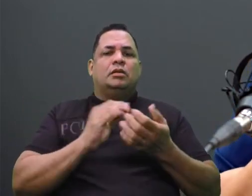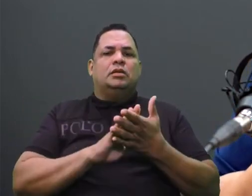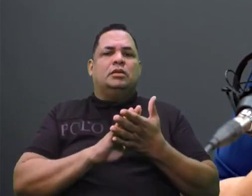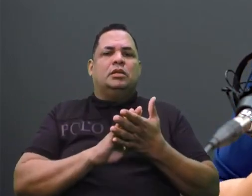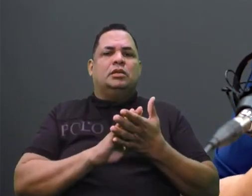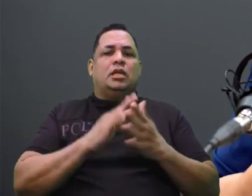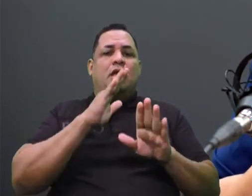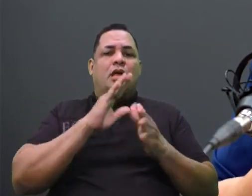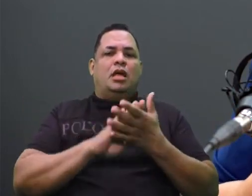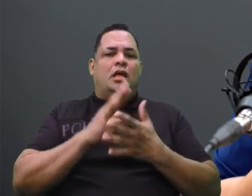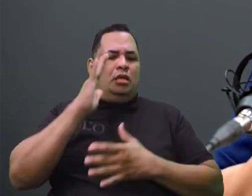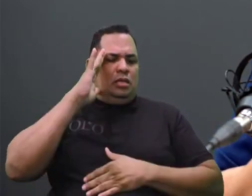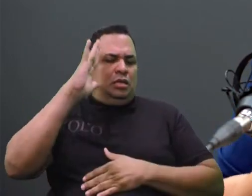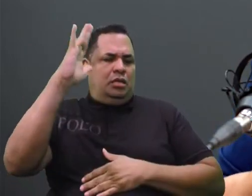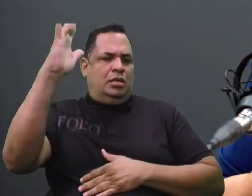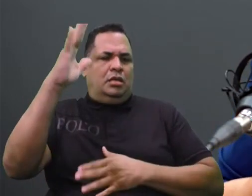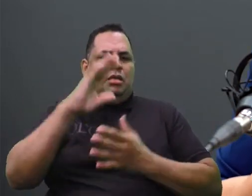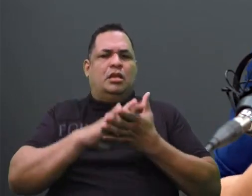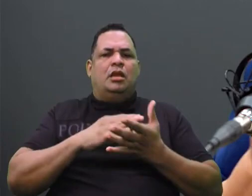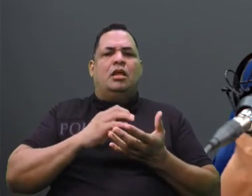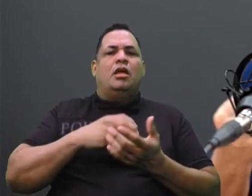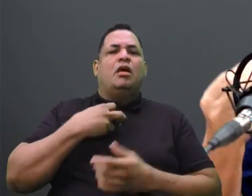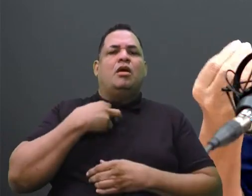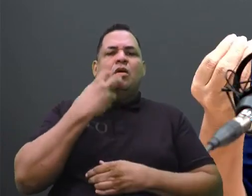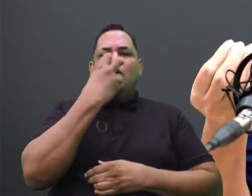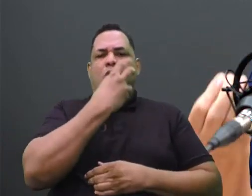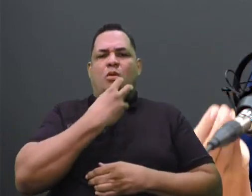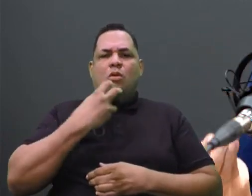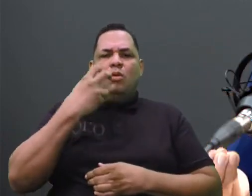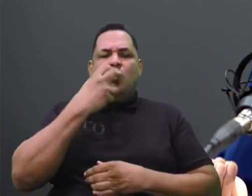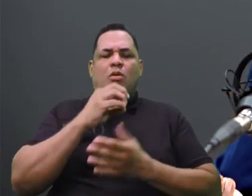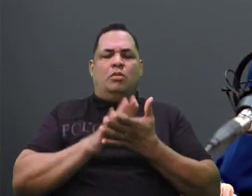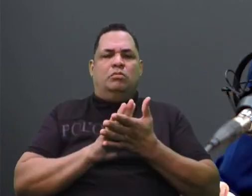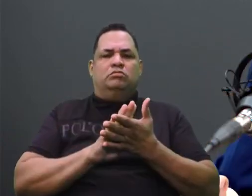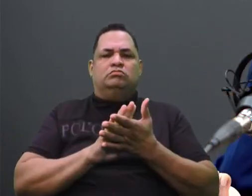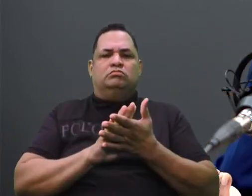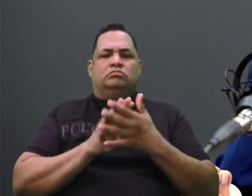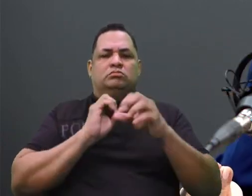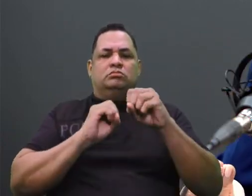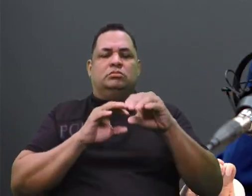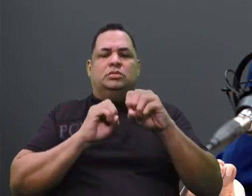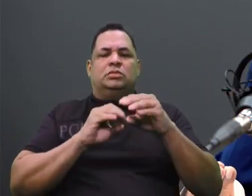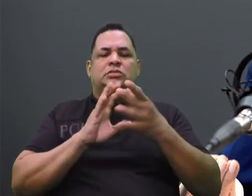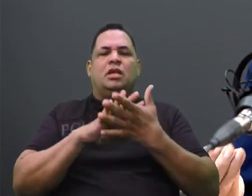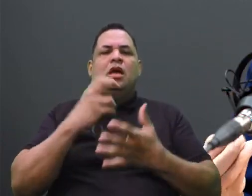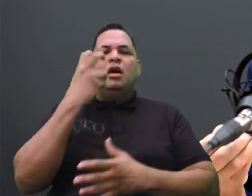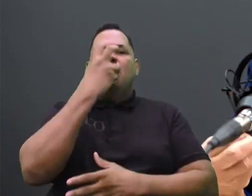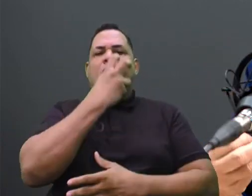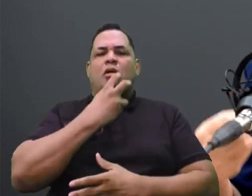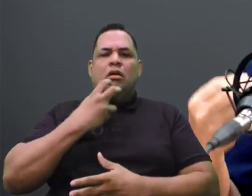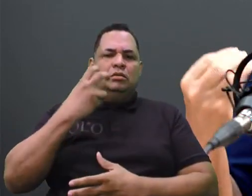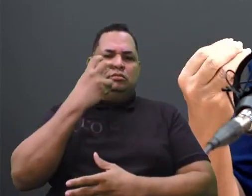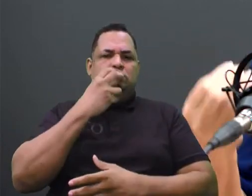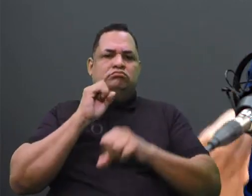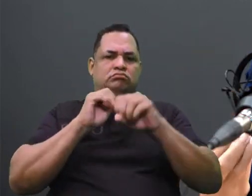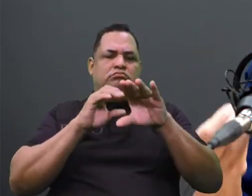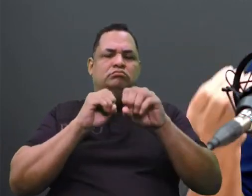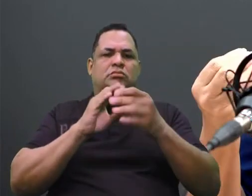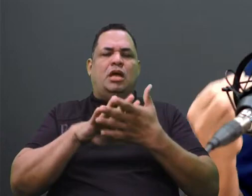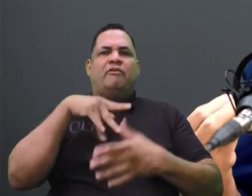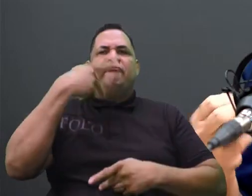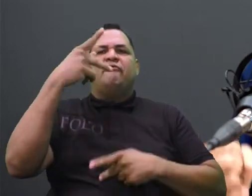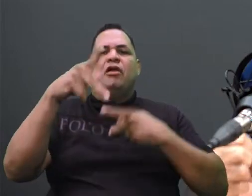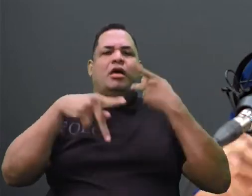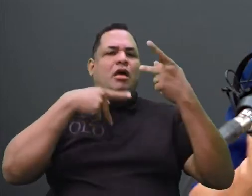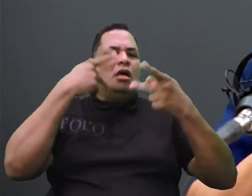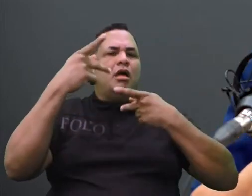essa perspectiva oralista? É ensinar o surdo a falar. A linguagem oral. A falar, a